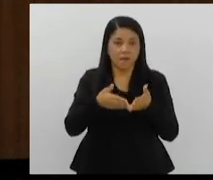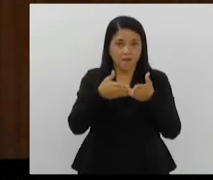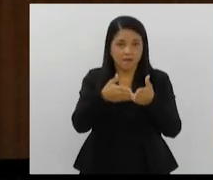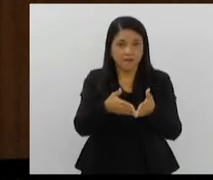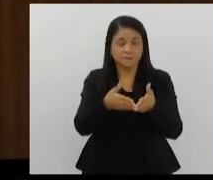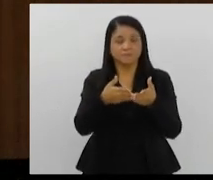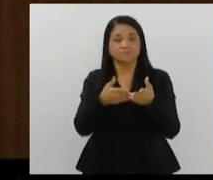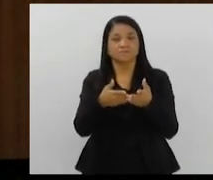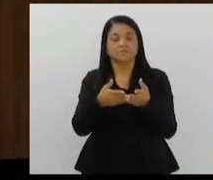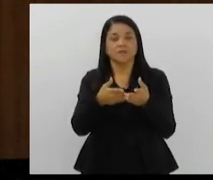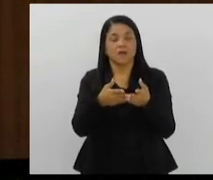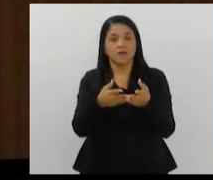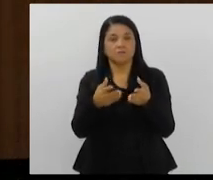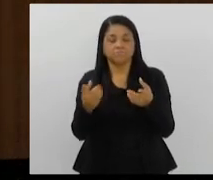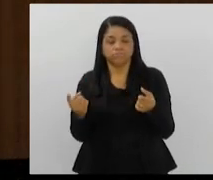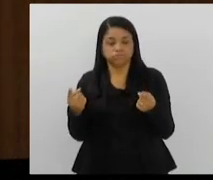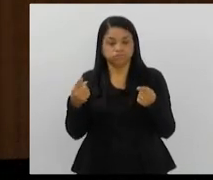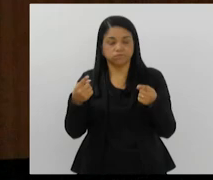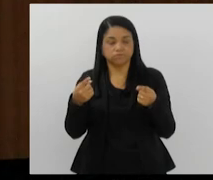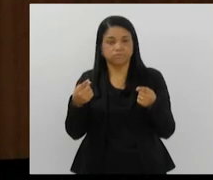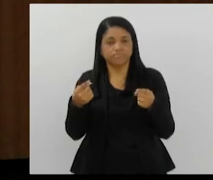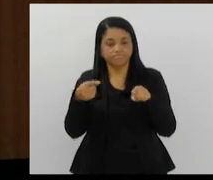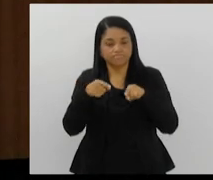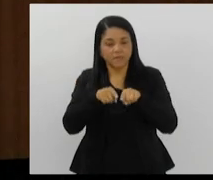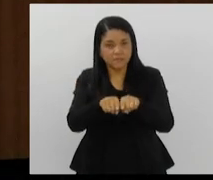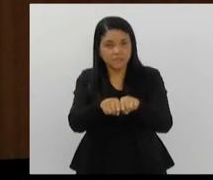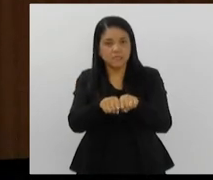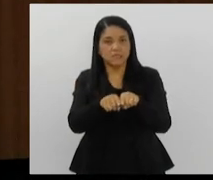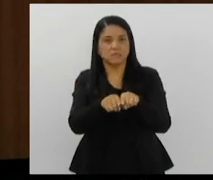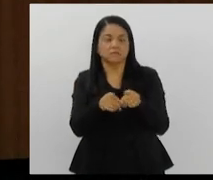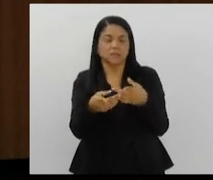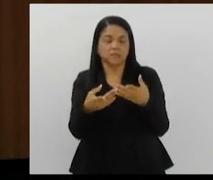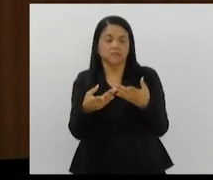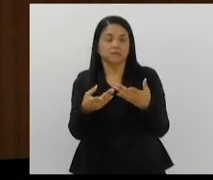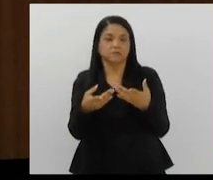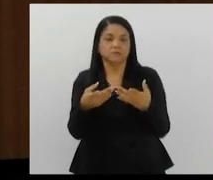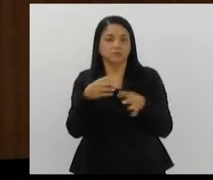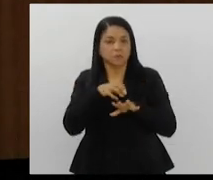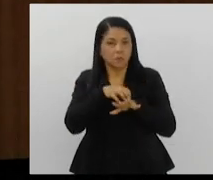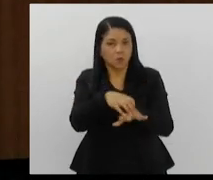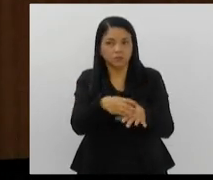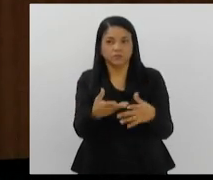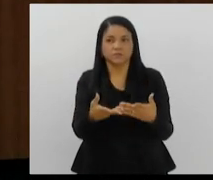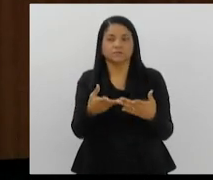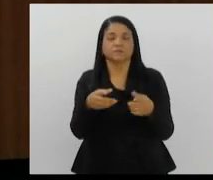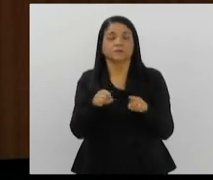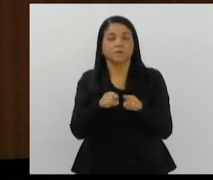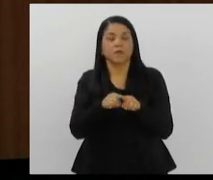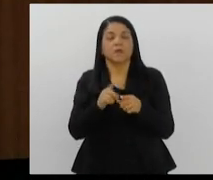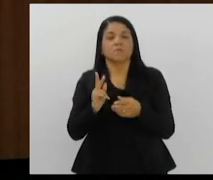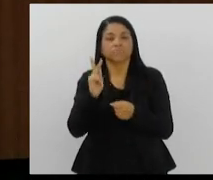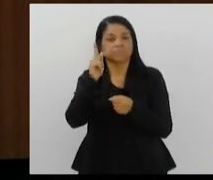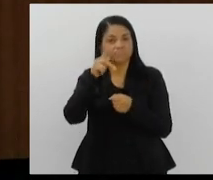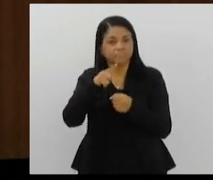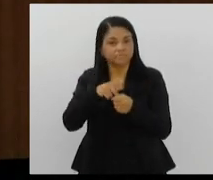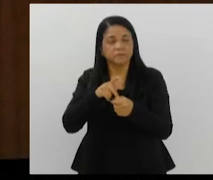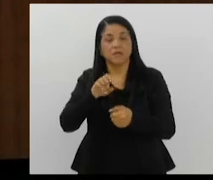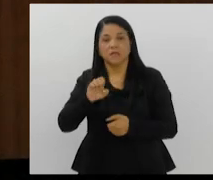transportes, os ônibus com biodiesel, com bioetanol,